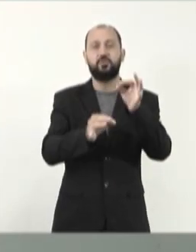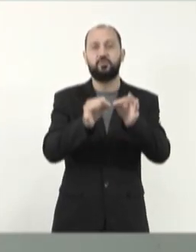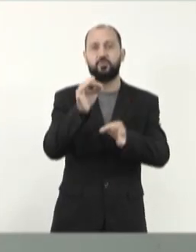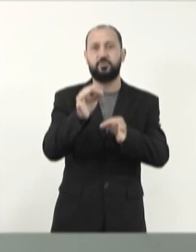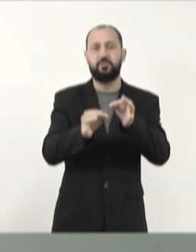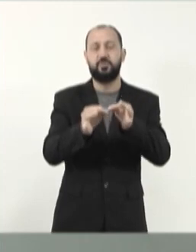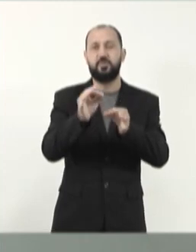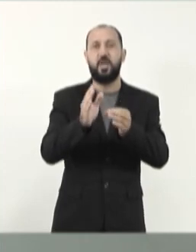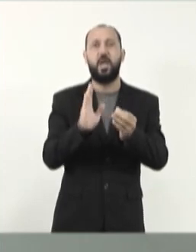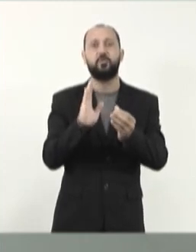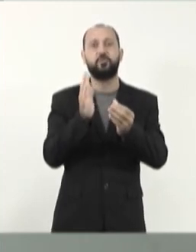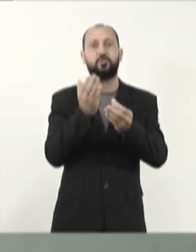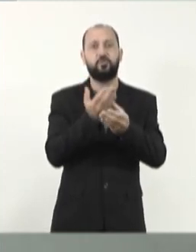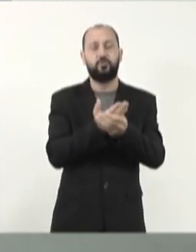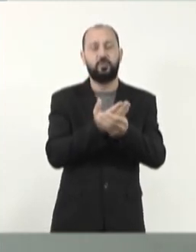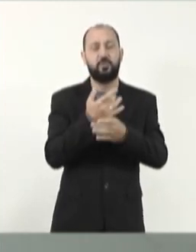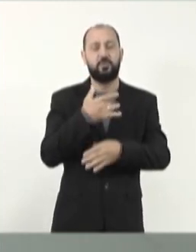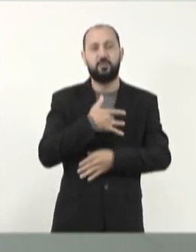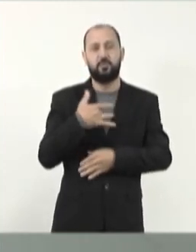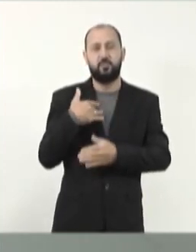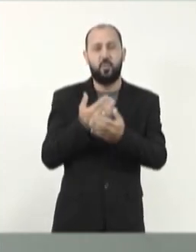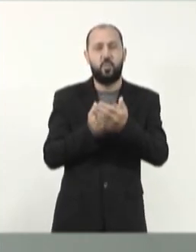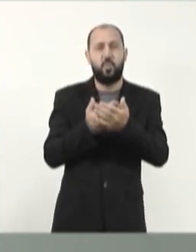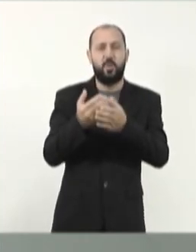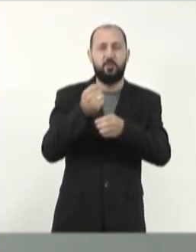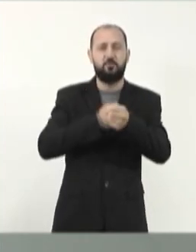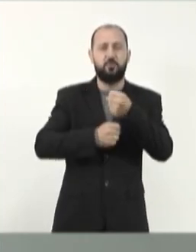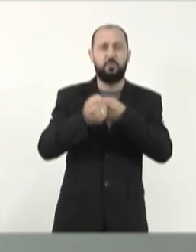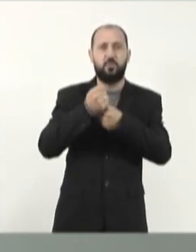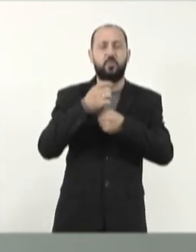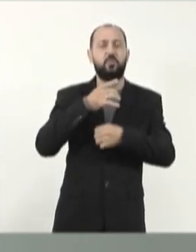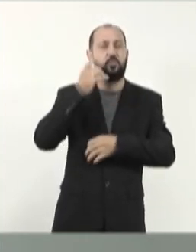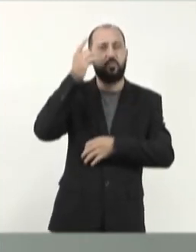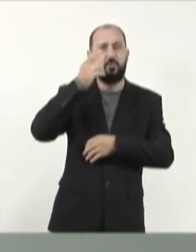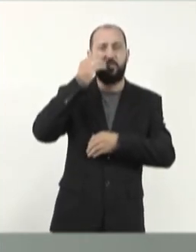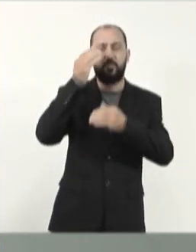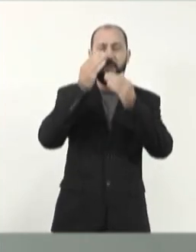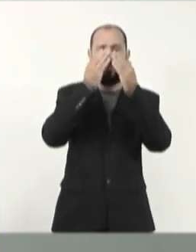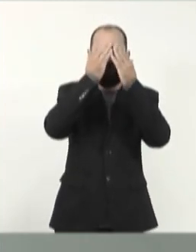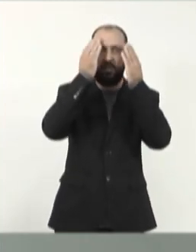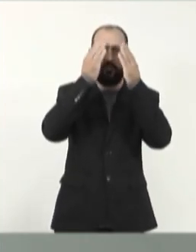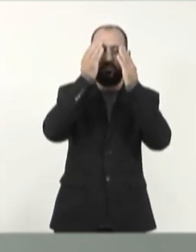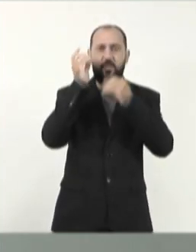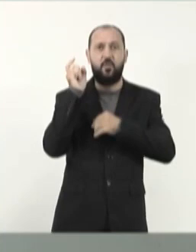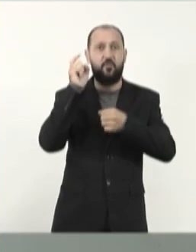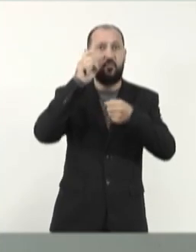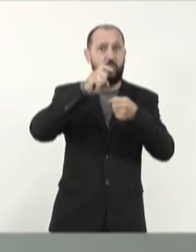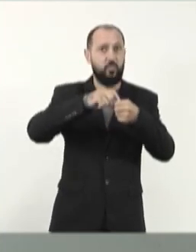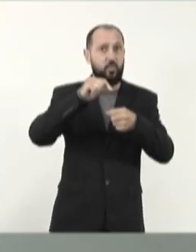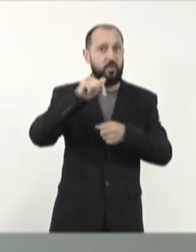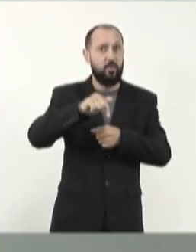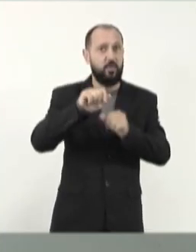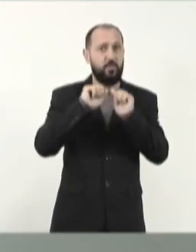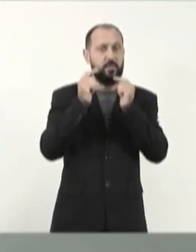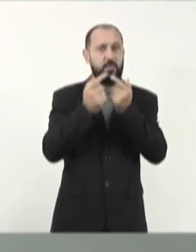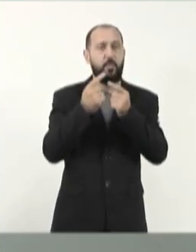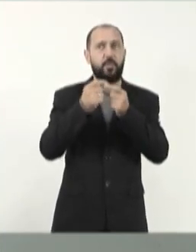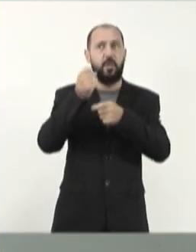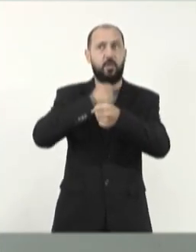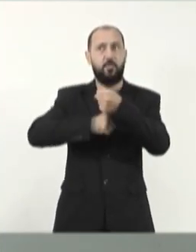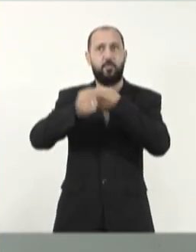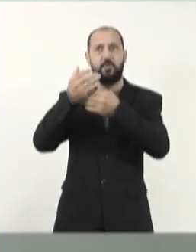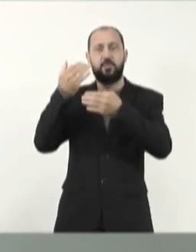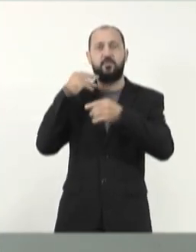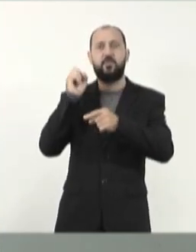né? Que é a judicialização da saúde. Logo no comecinho do ano, quando o deputado Caravina retornou para a Assembleia Legislativa, né? Porque no ano passado ele